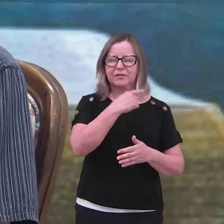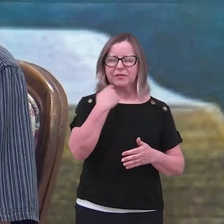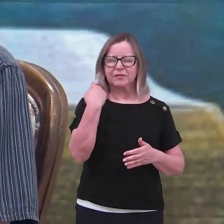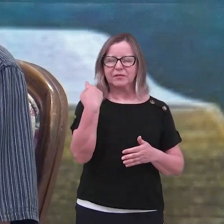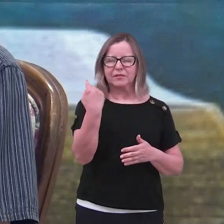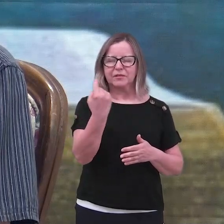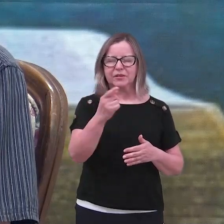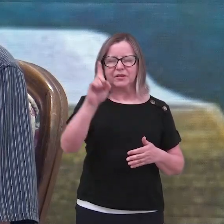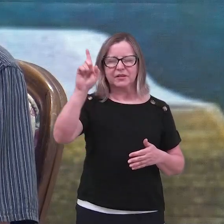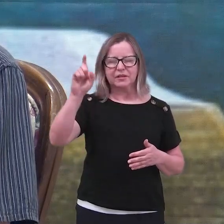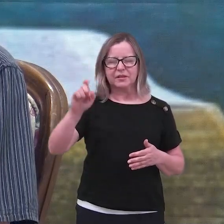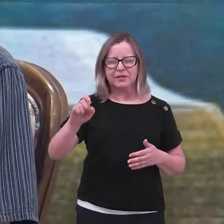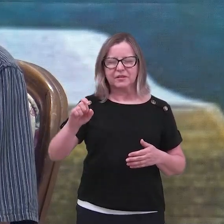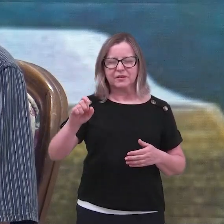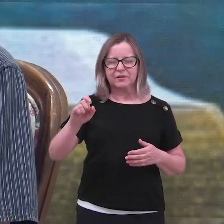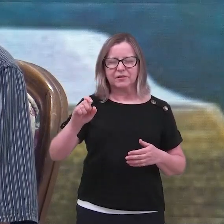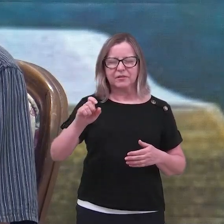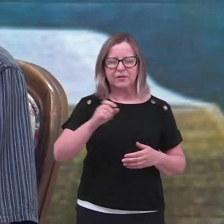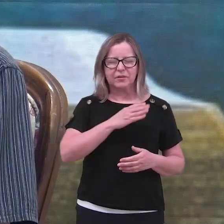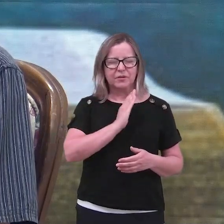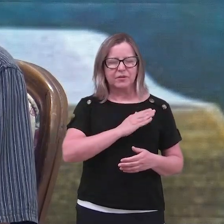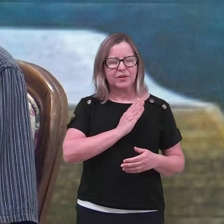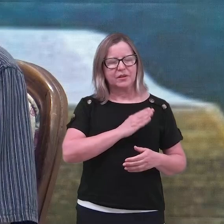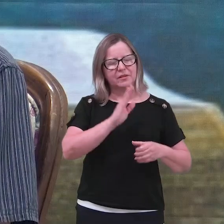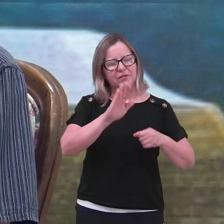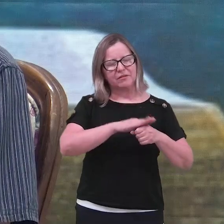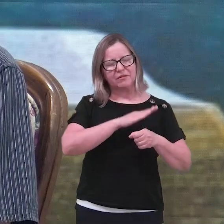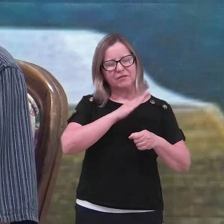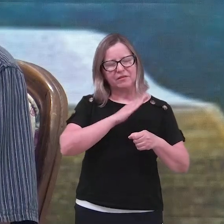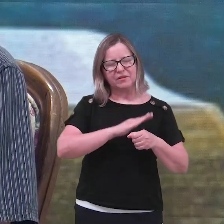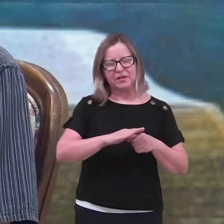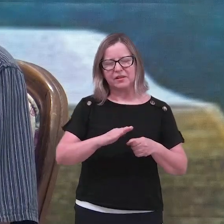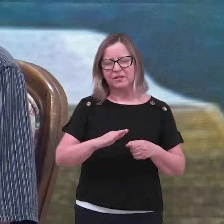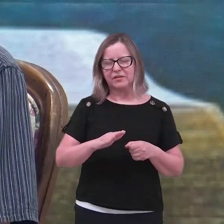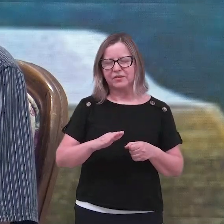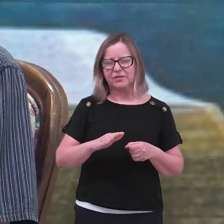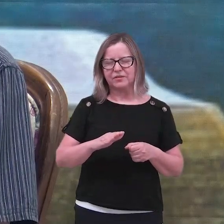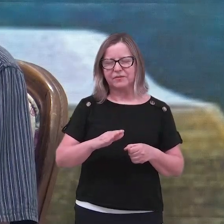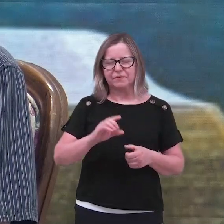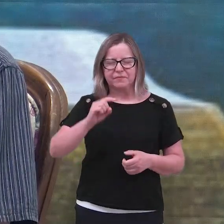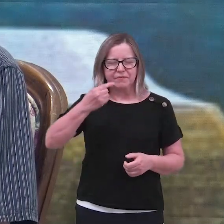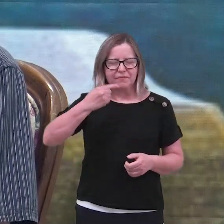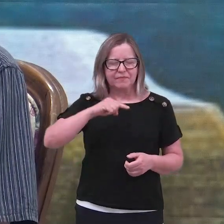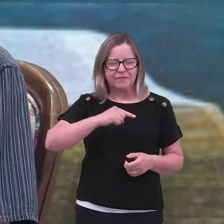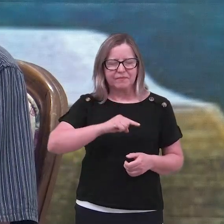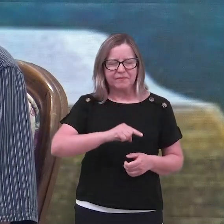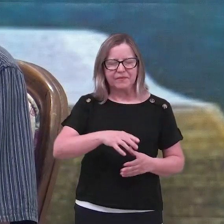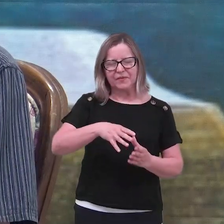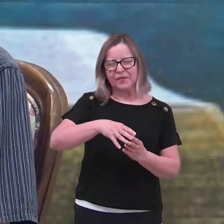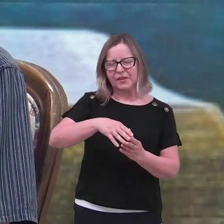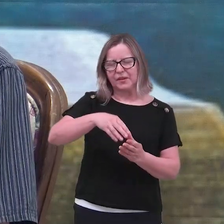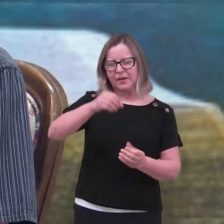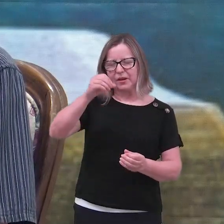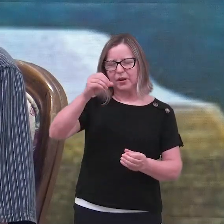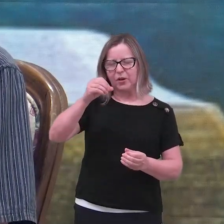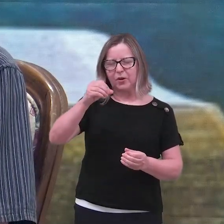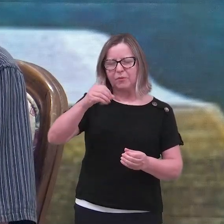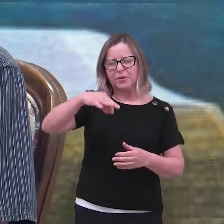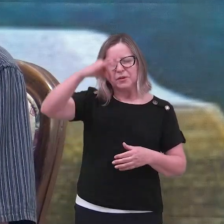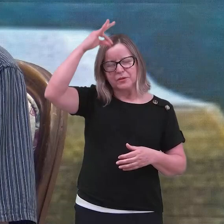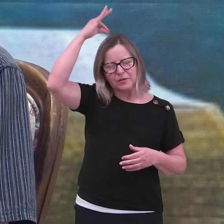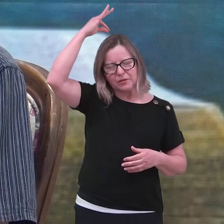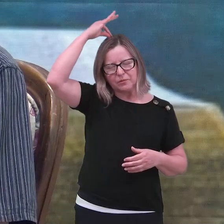seja o que enche o nosso coração, que penetra até a alma, a divisão da alma e do